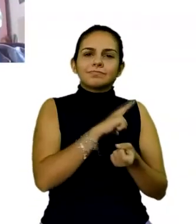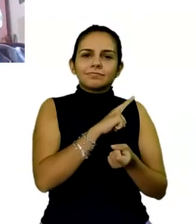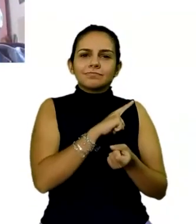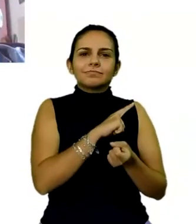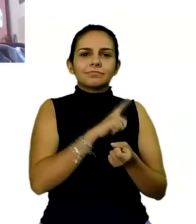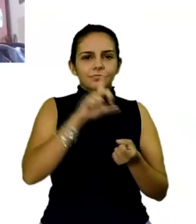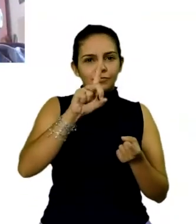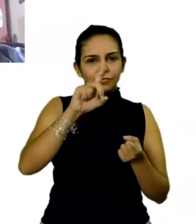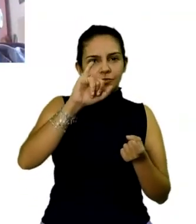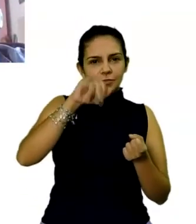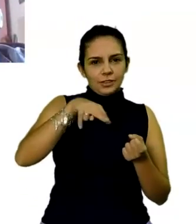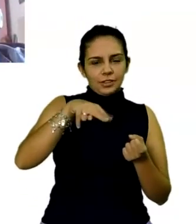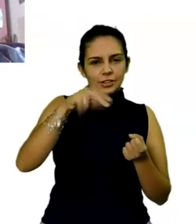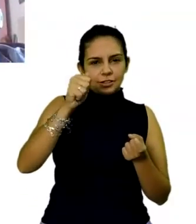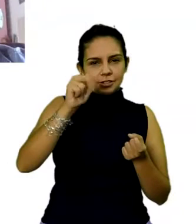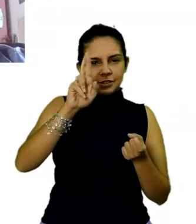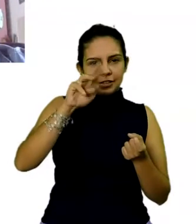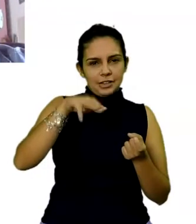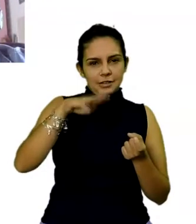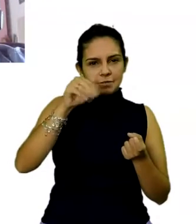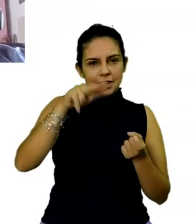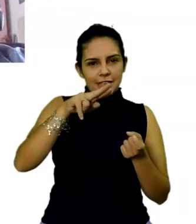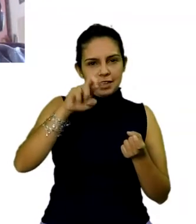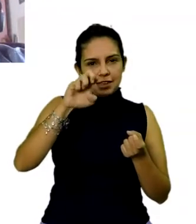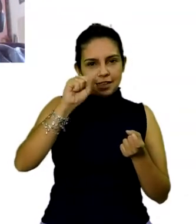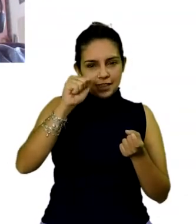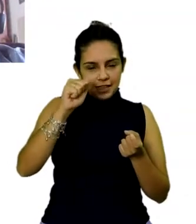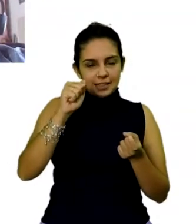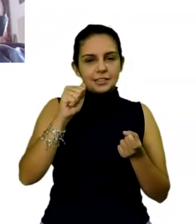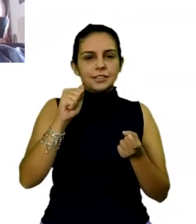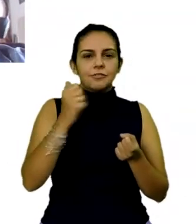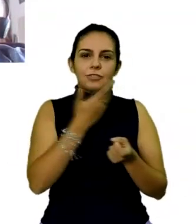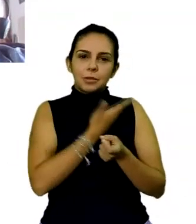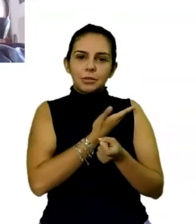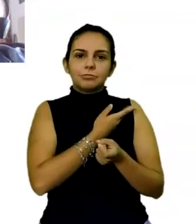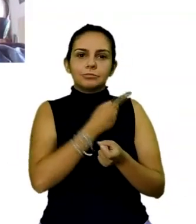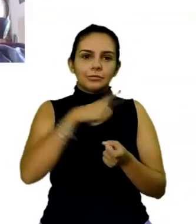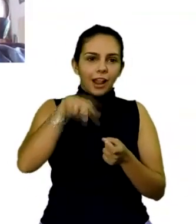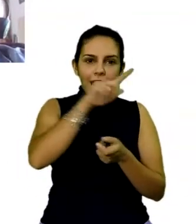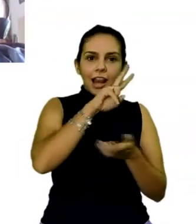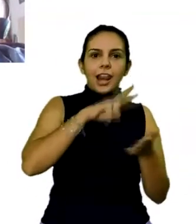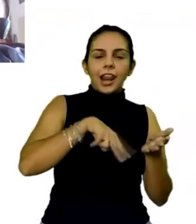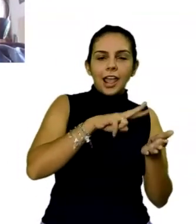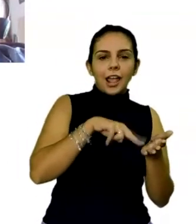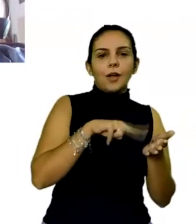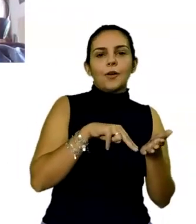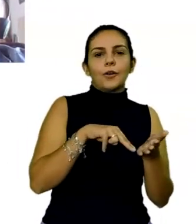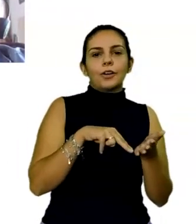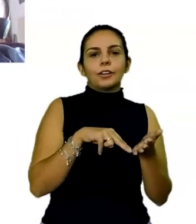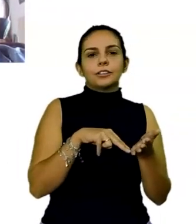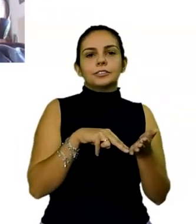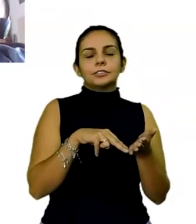havia dinamarqueses, como o Eliar disse, que fizemos amizade, e eles liam, dinamarqueses que